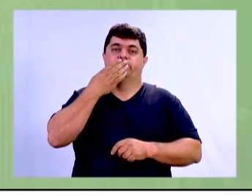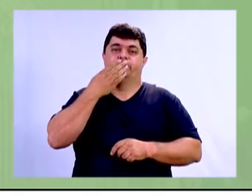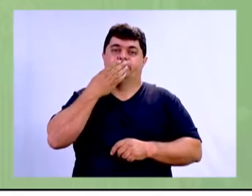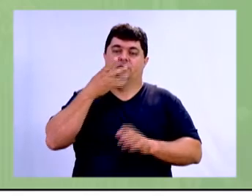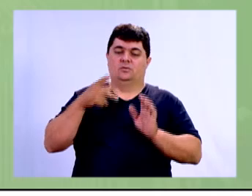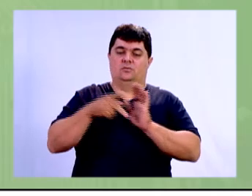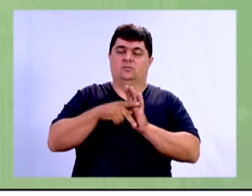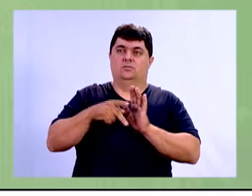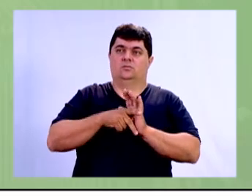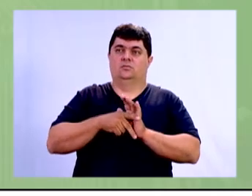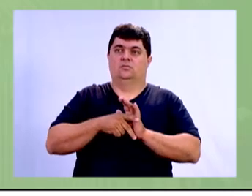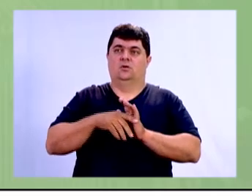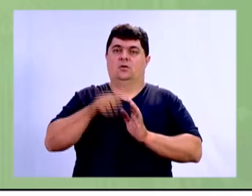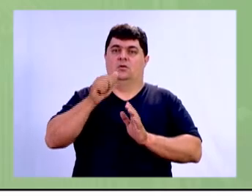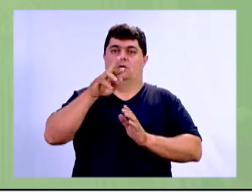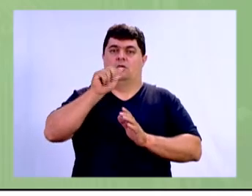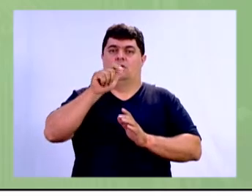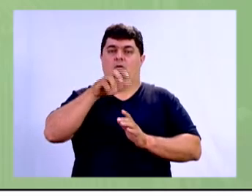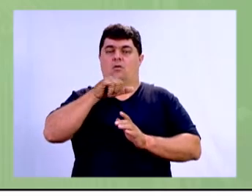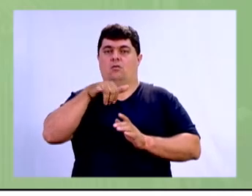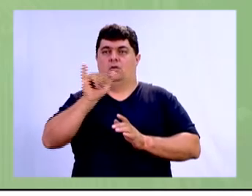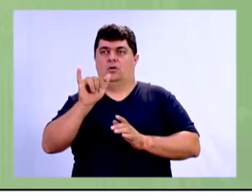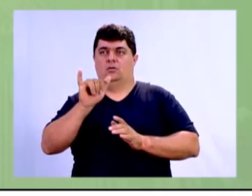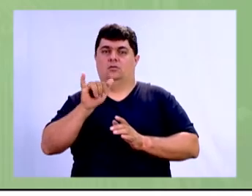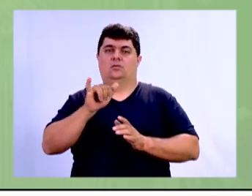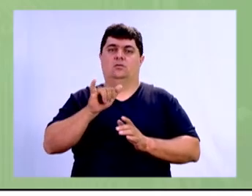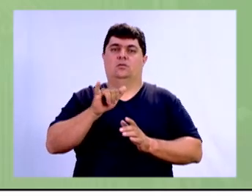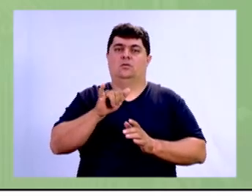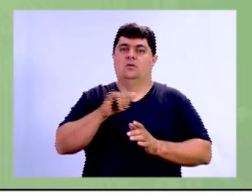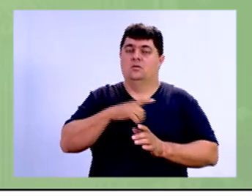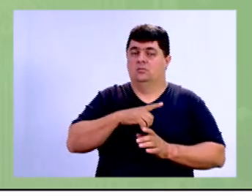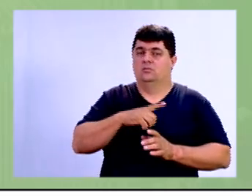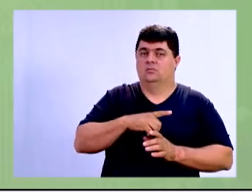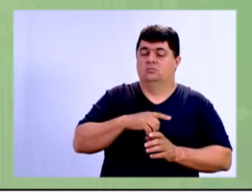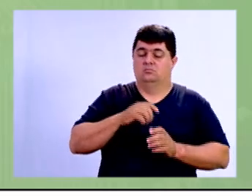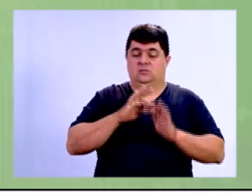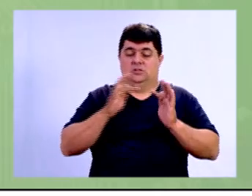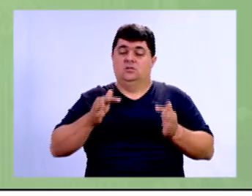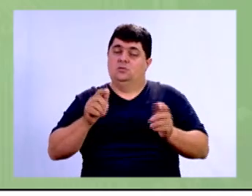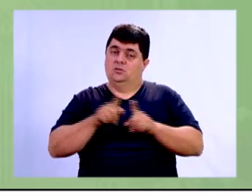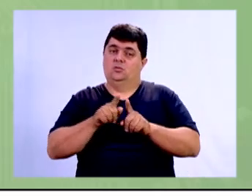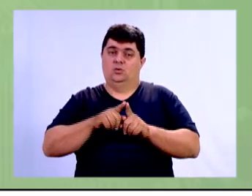um array list, né, que são conceitos bem simples e que funcionam, né?